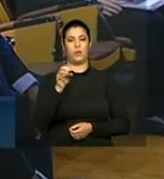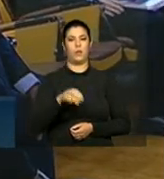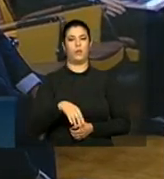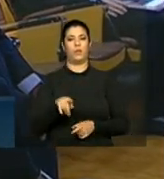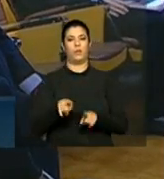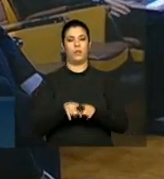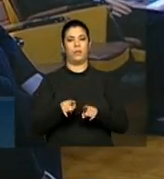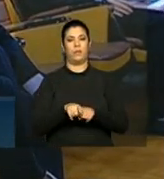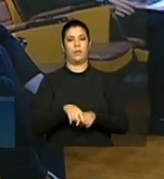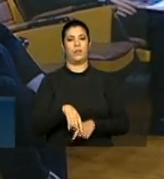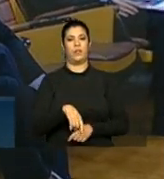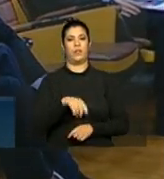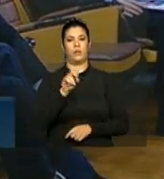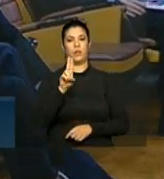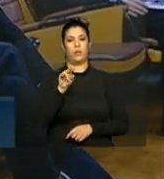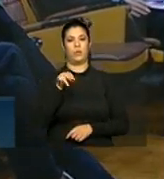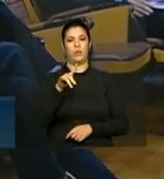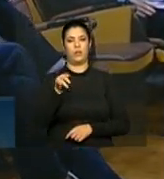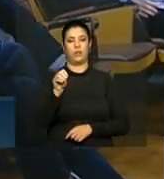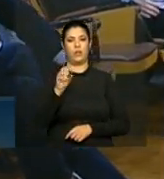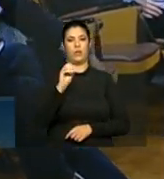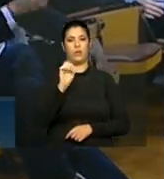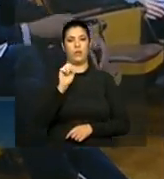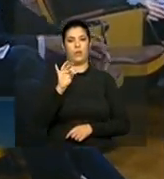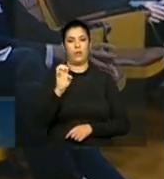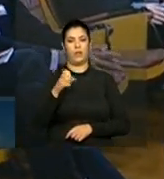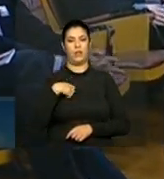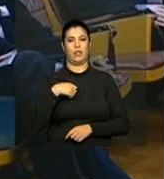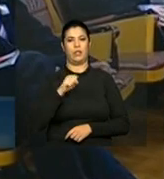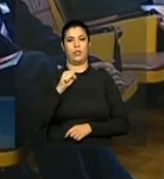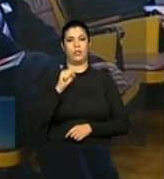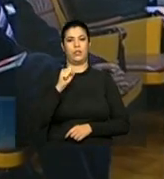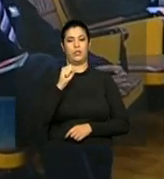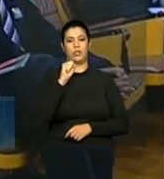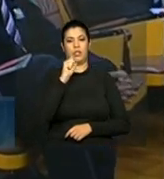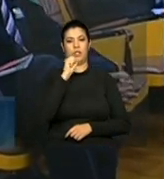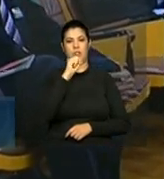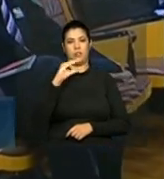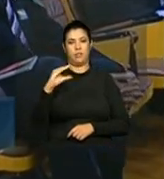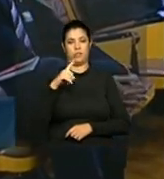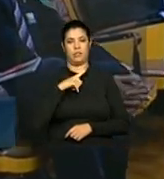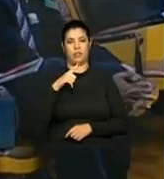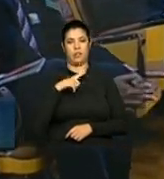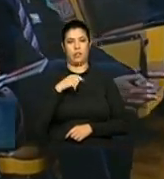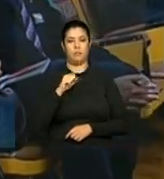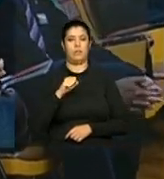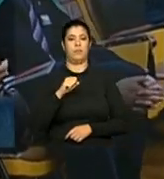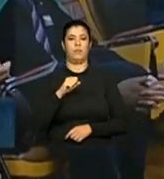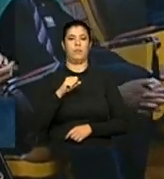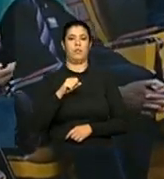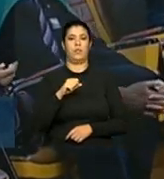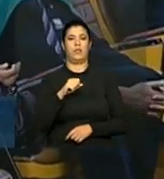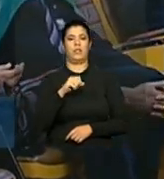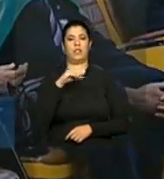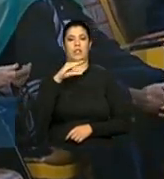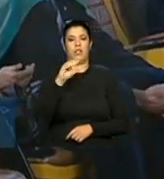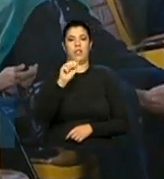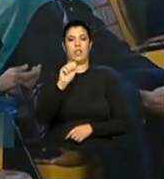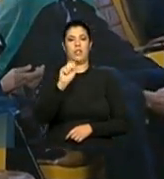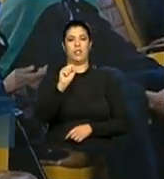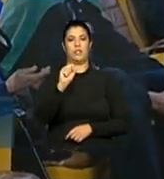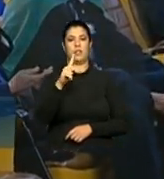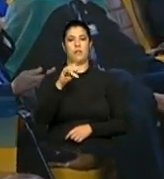do prefeito de União do Oeste, Santa Catarina, Everaldo Casonato, do prefeito de Cajapió,